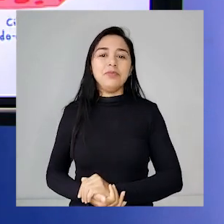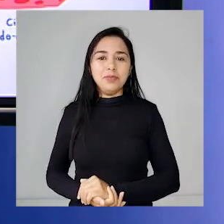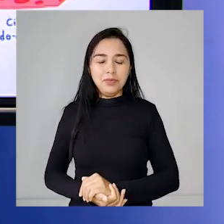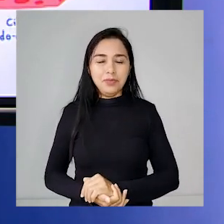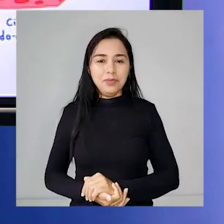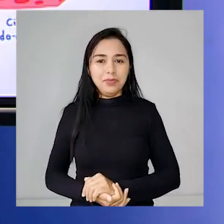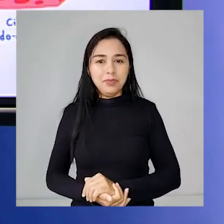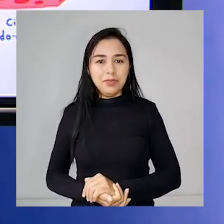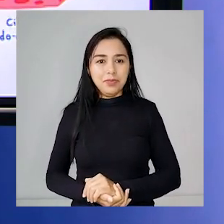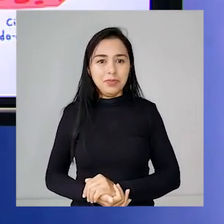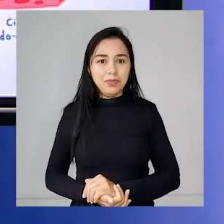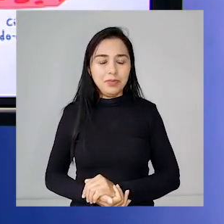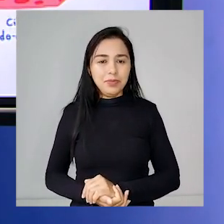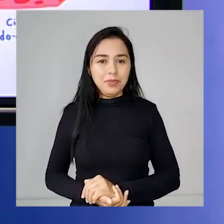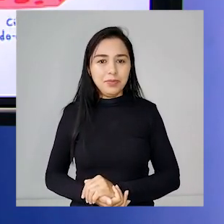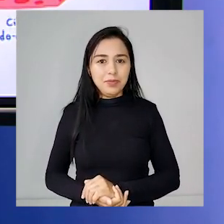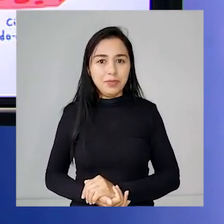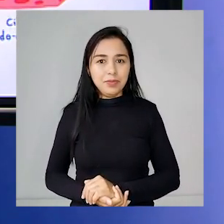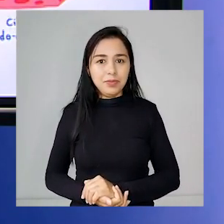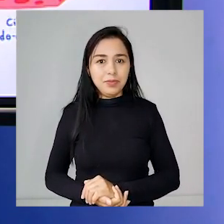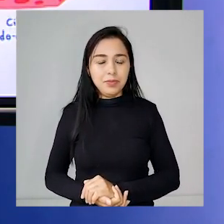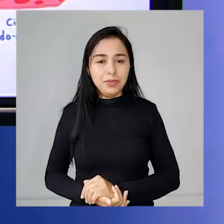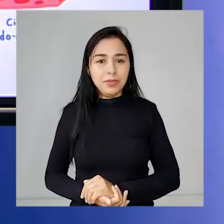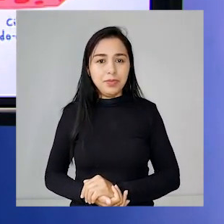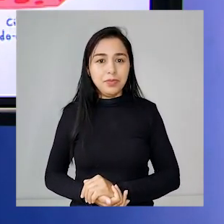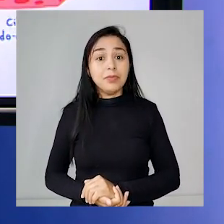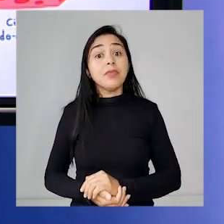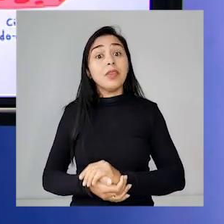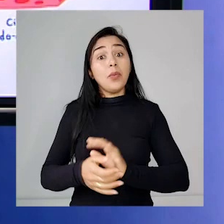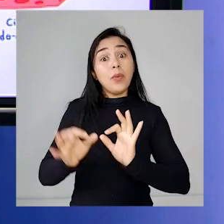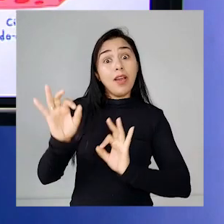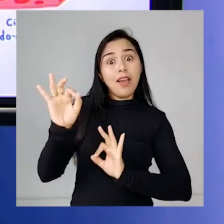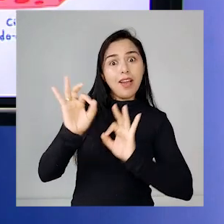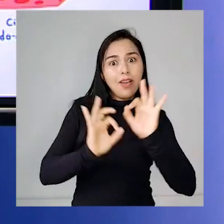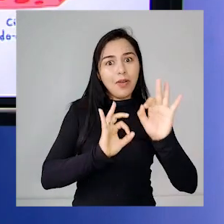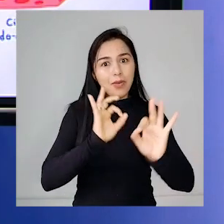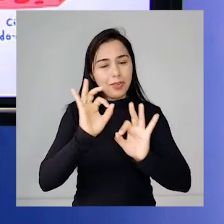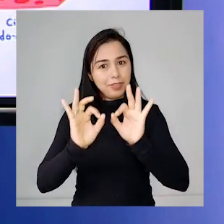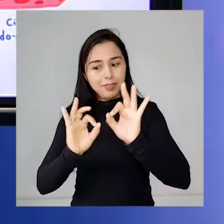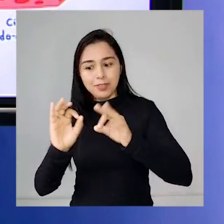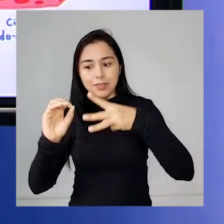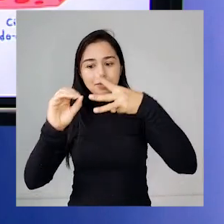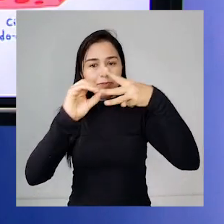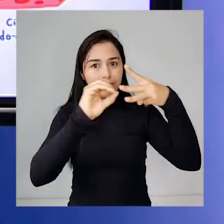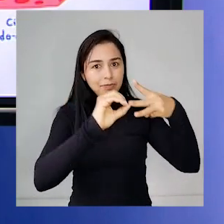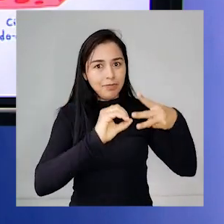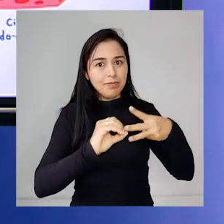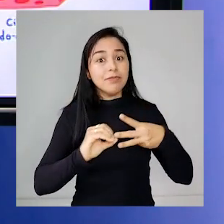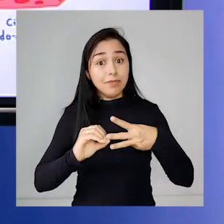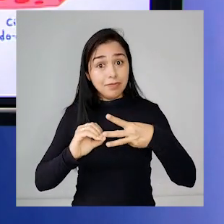é classificado de acordo com o formato e quantidade de suas células.